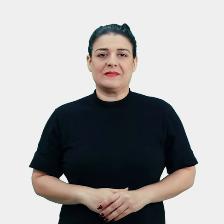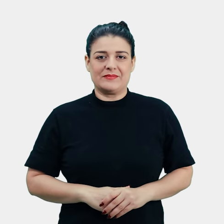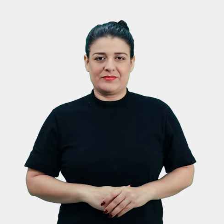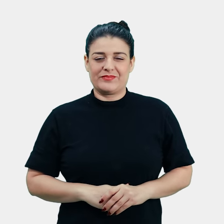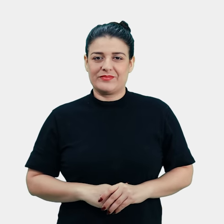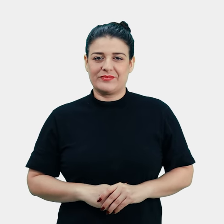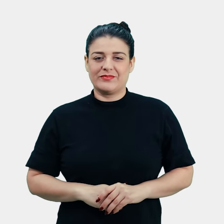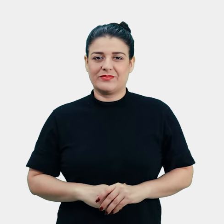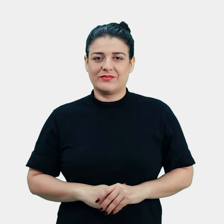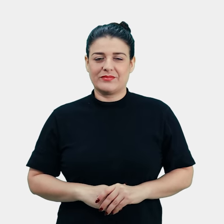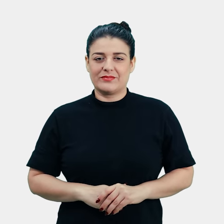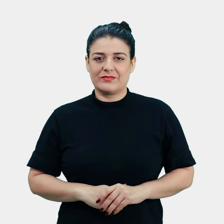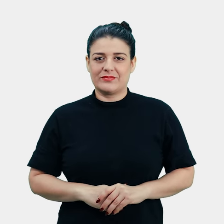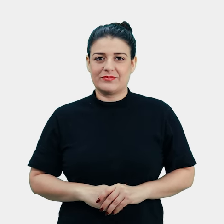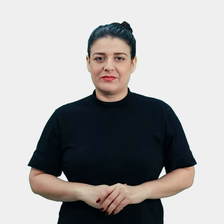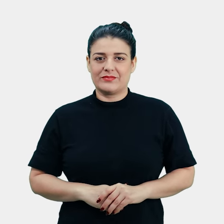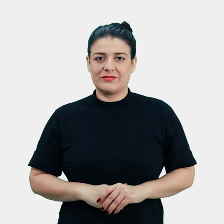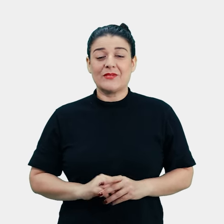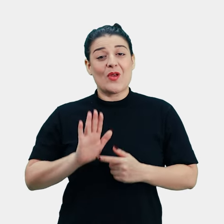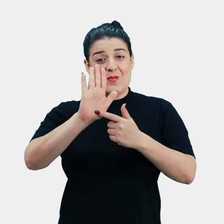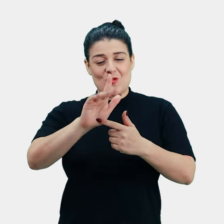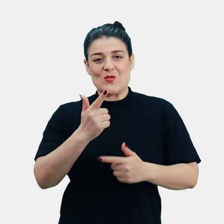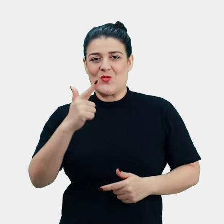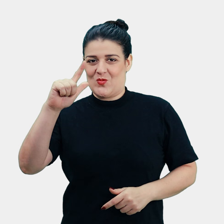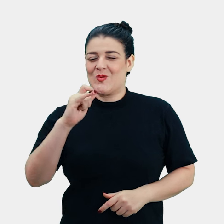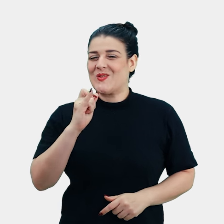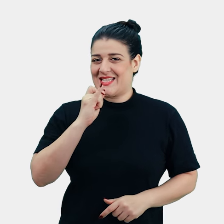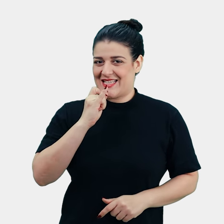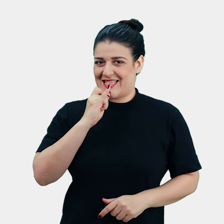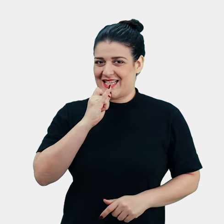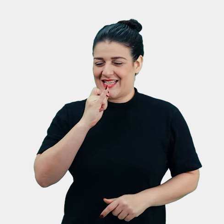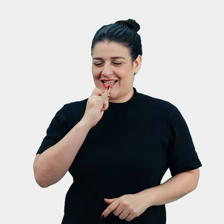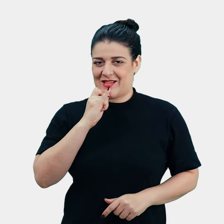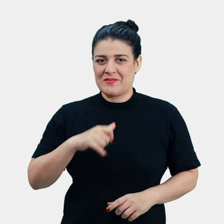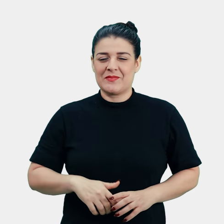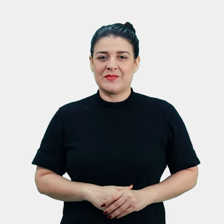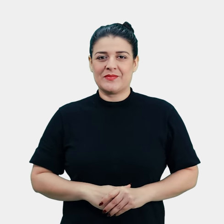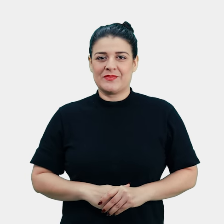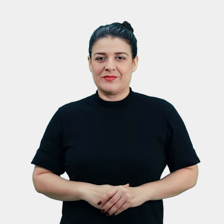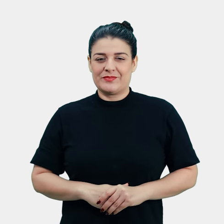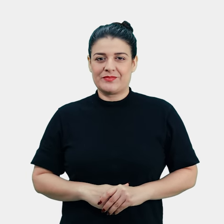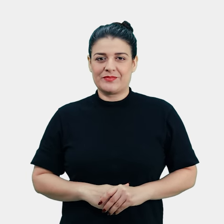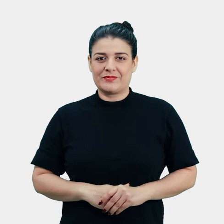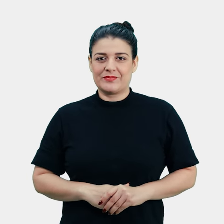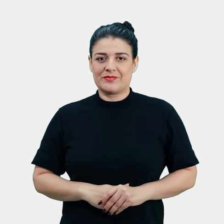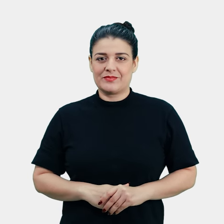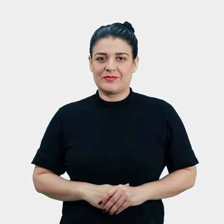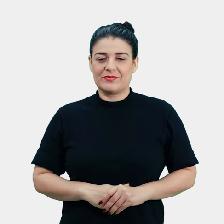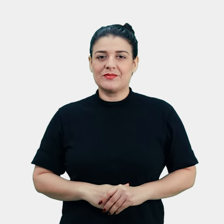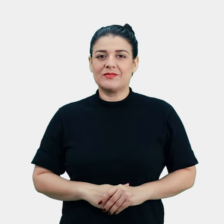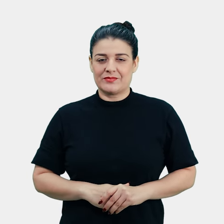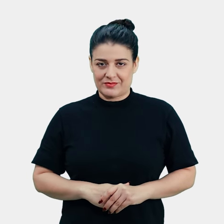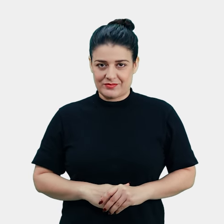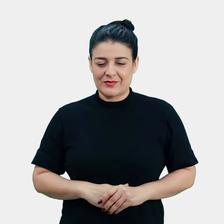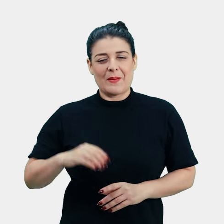a espectrometria de massas. E aqui, um exemplo, tá? Bem renomado do uso